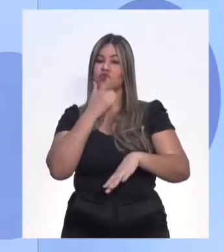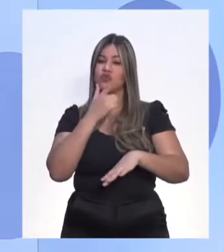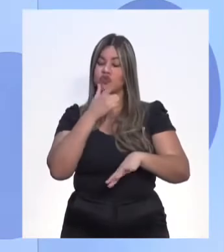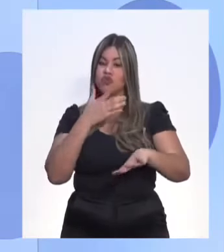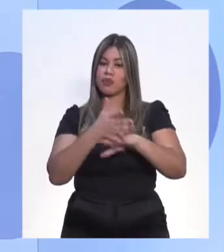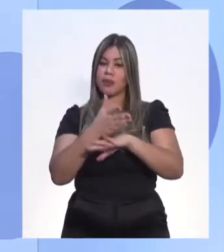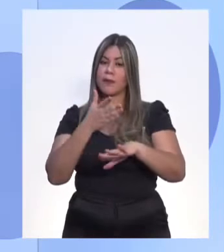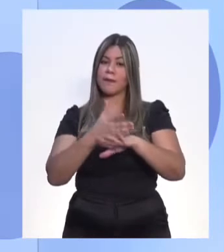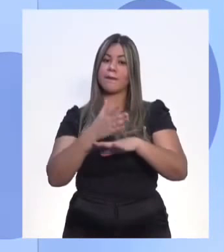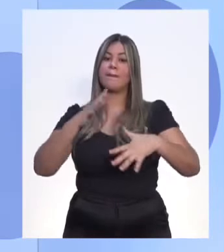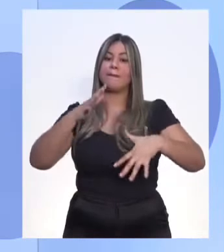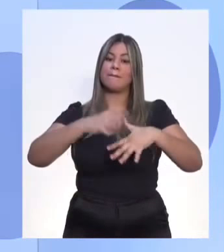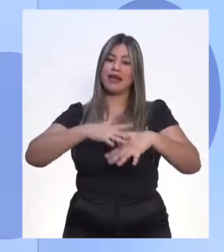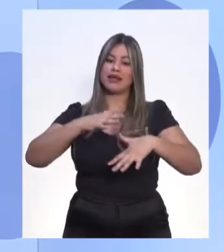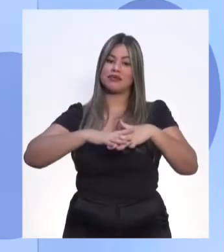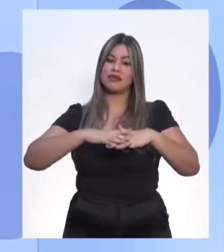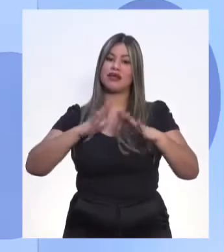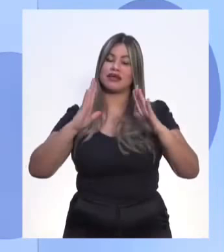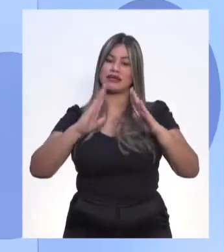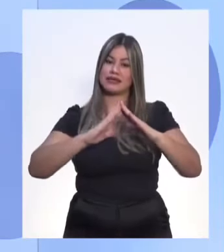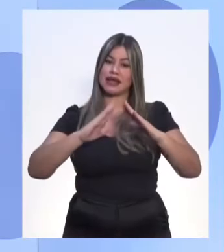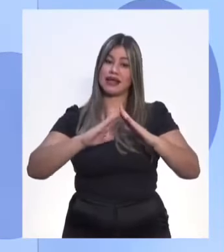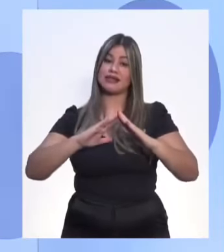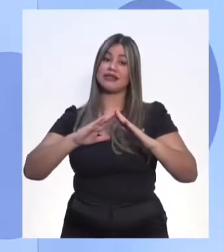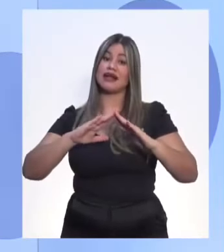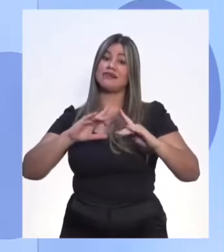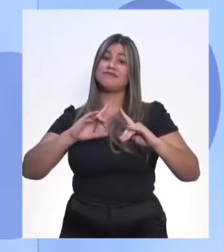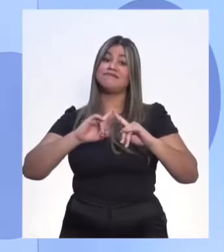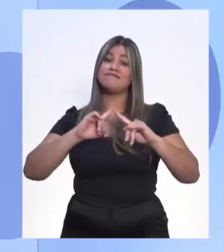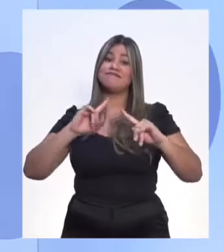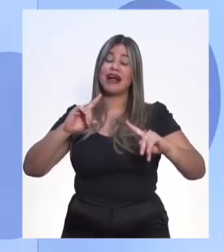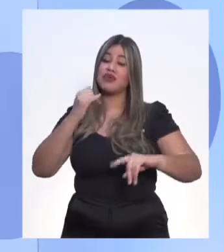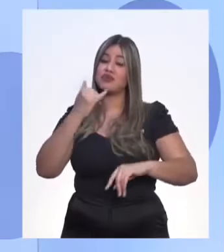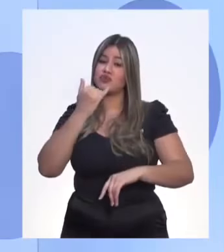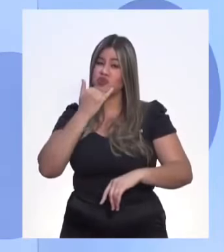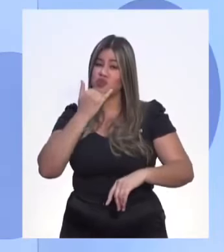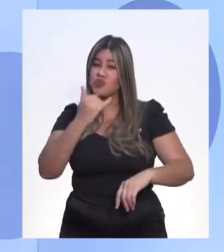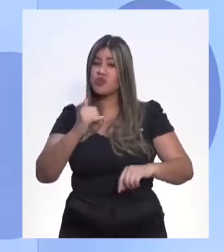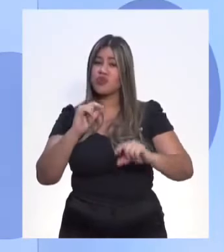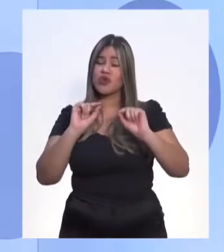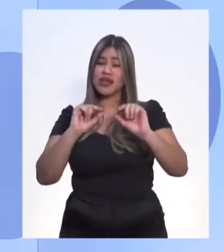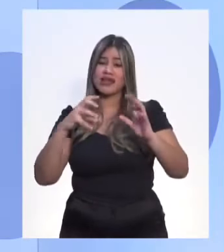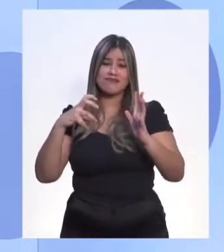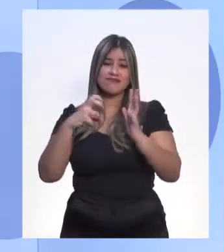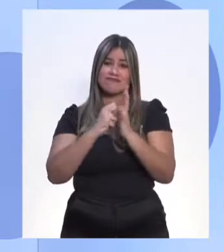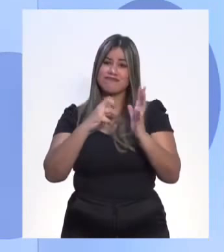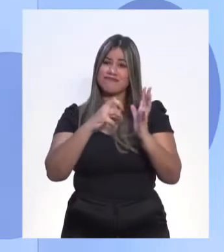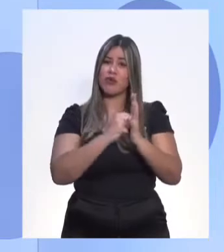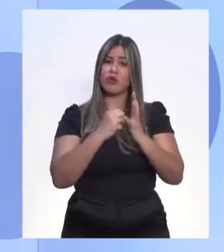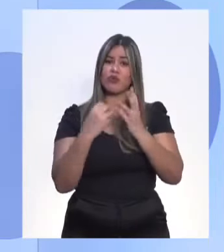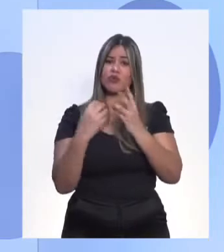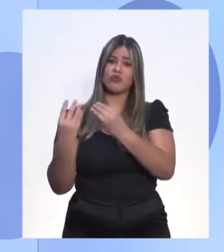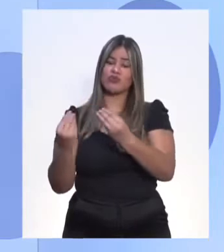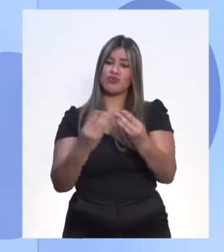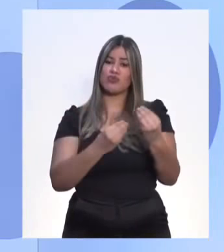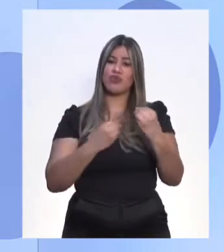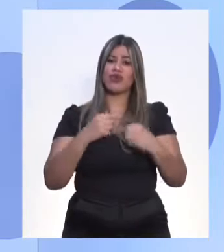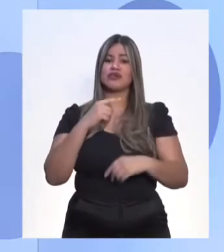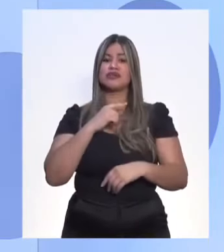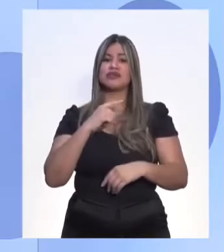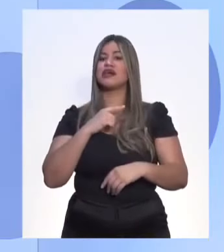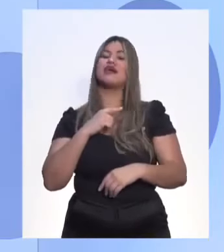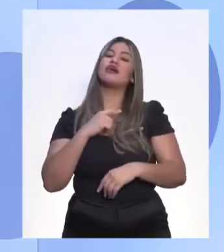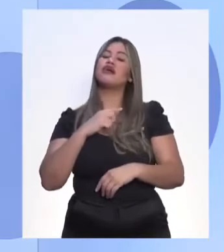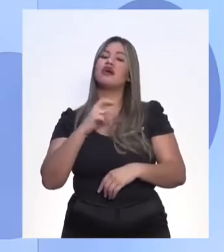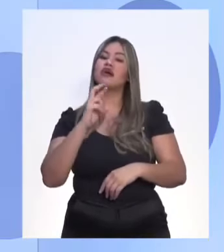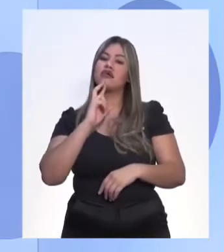e desculpa aí eu vou até pedir desculpas não conseguimos ainda muitas inscrições muitas pessoas participando